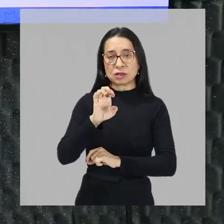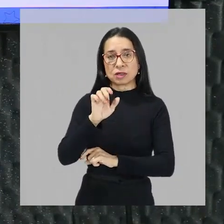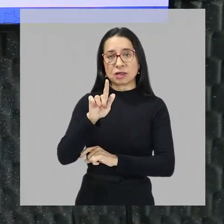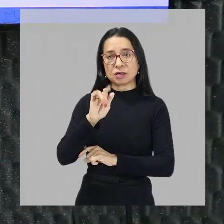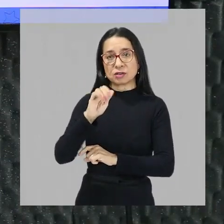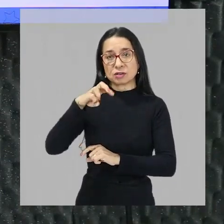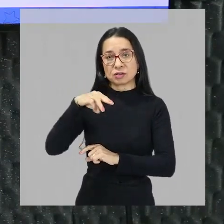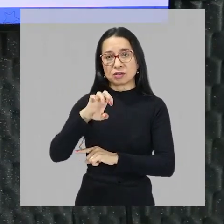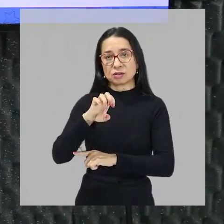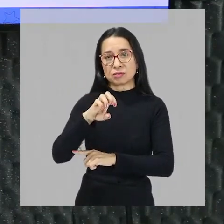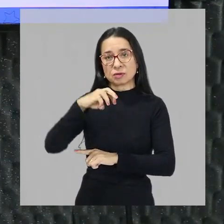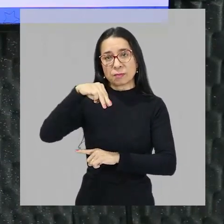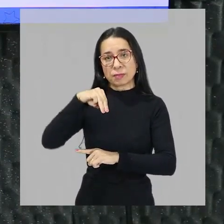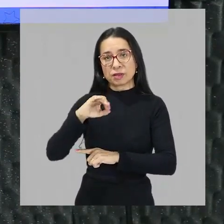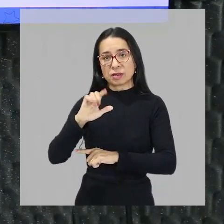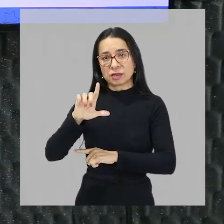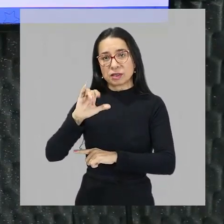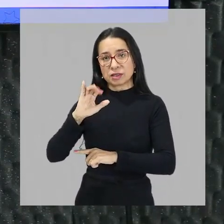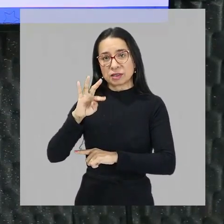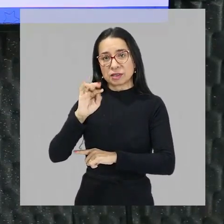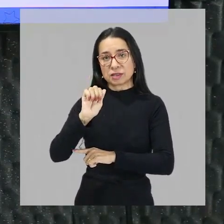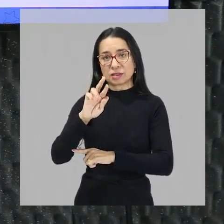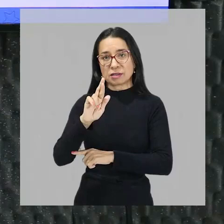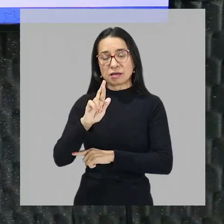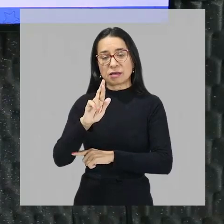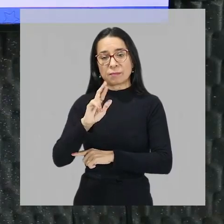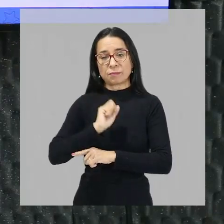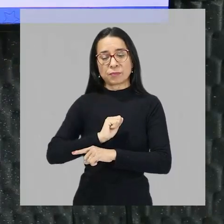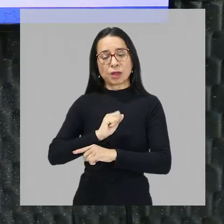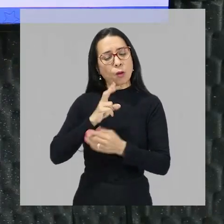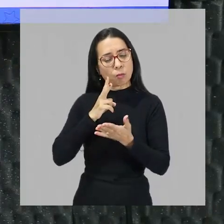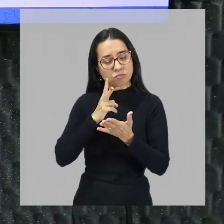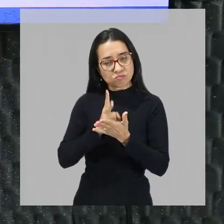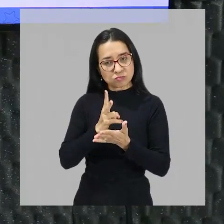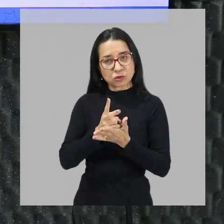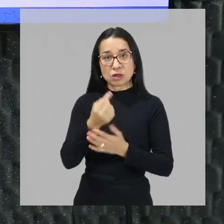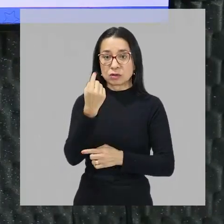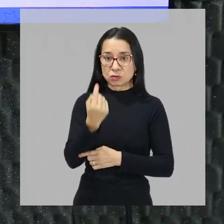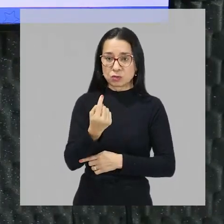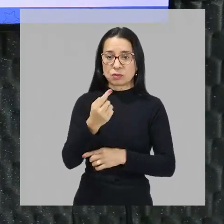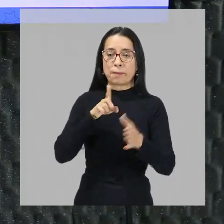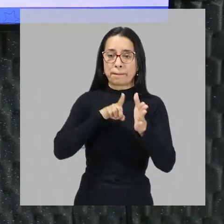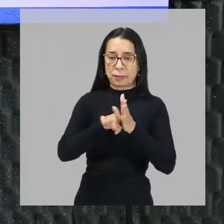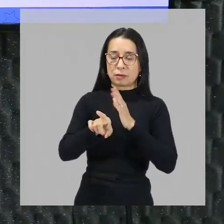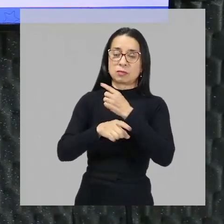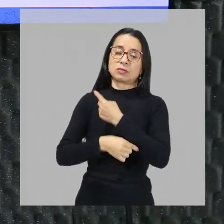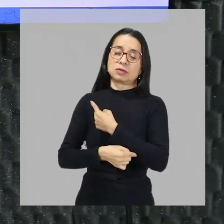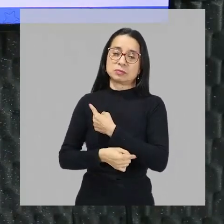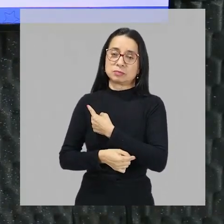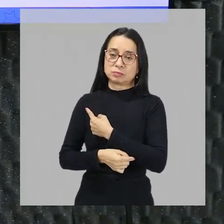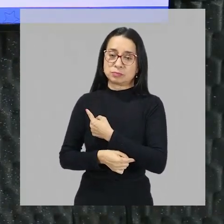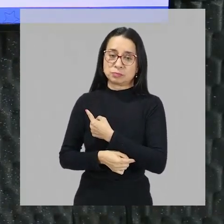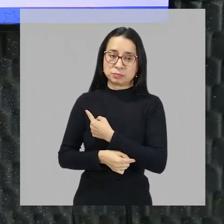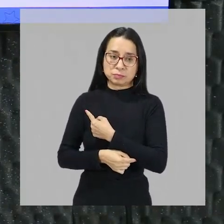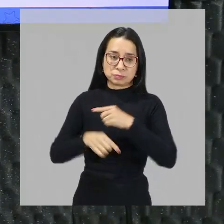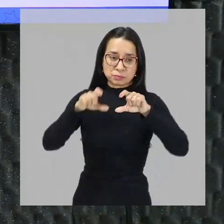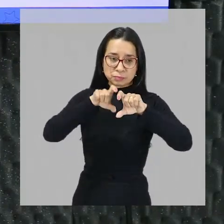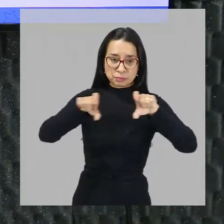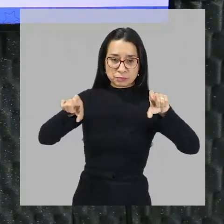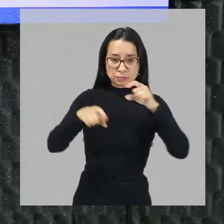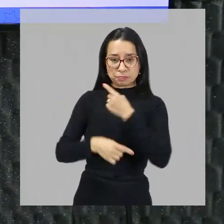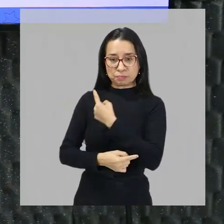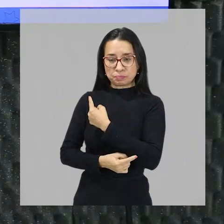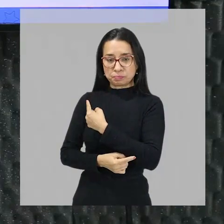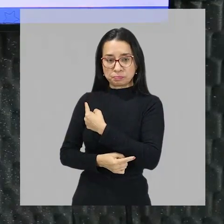inclusive, pelos governos militares. Uma dessas continuidades, né, que ele pergunta, consiste em representação do